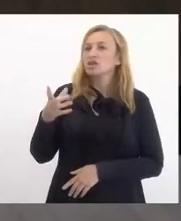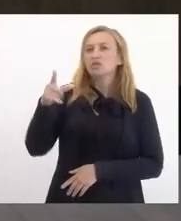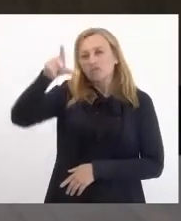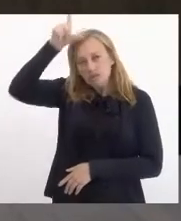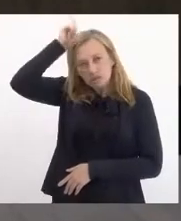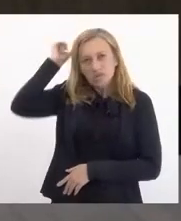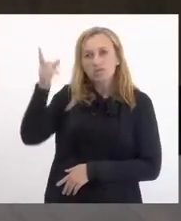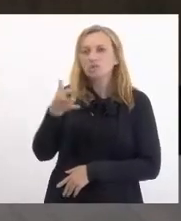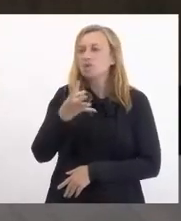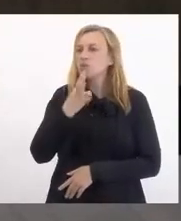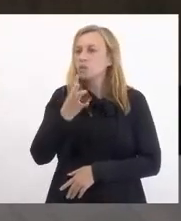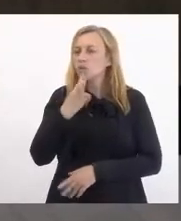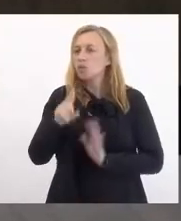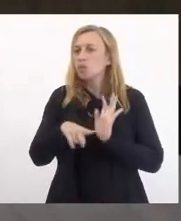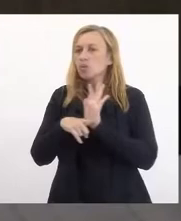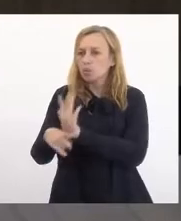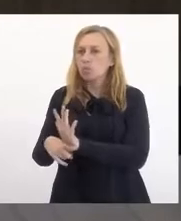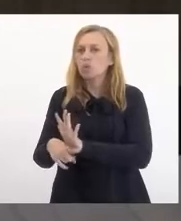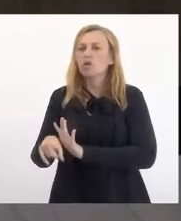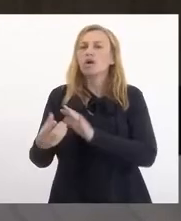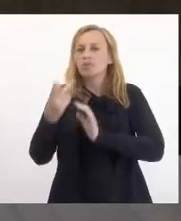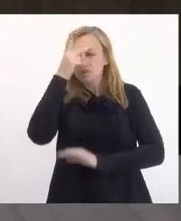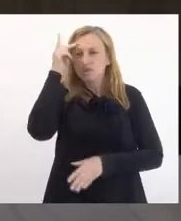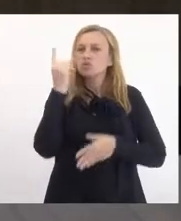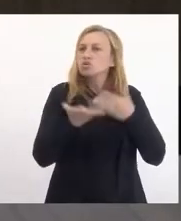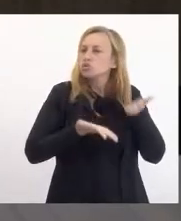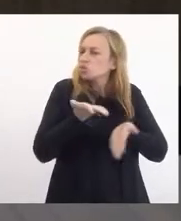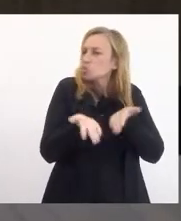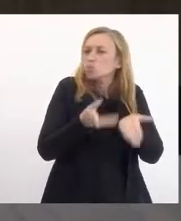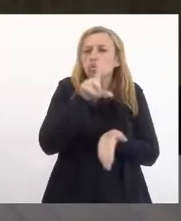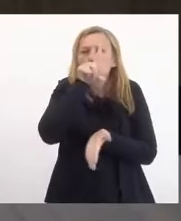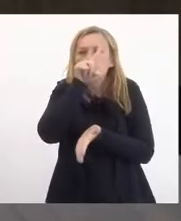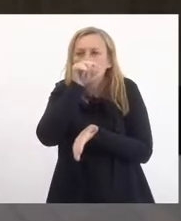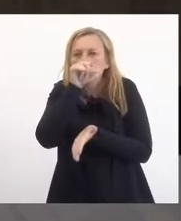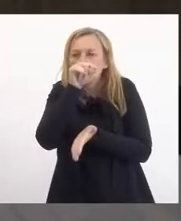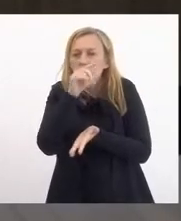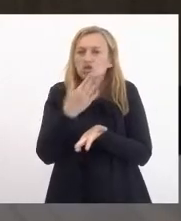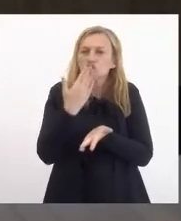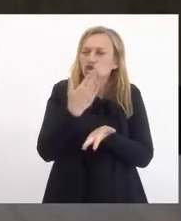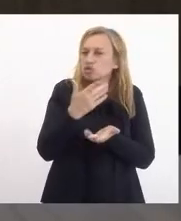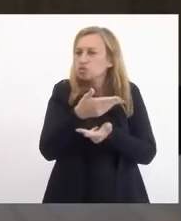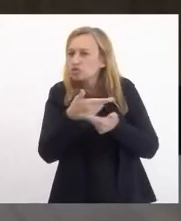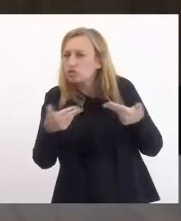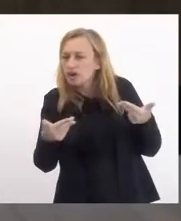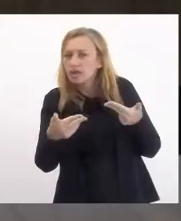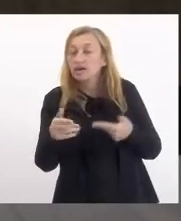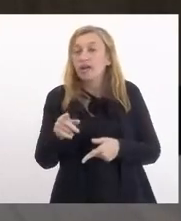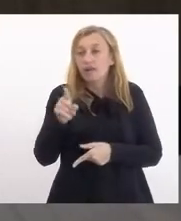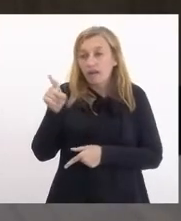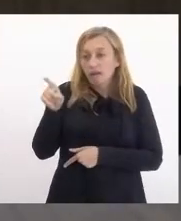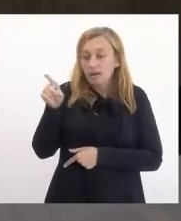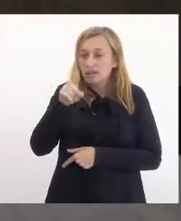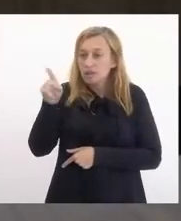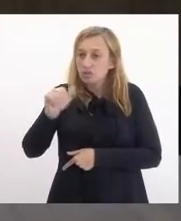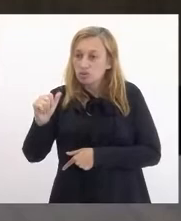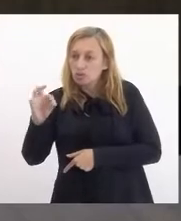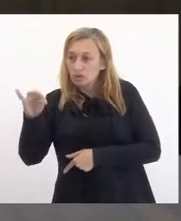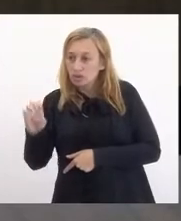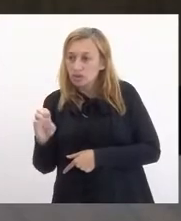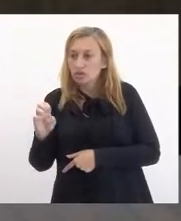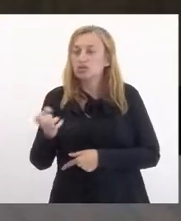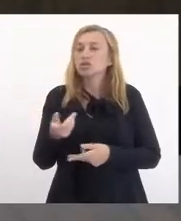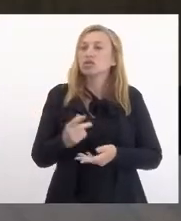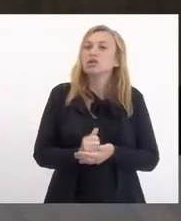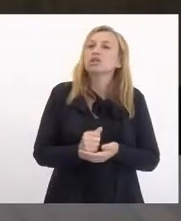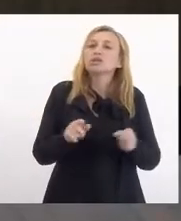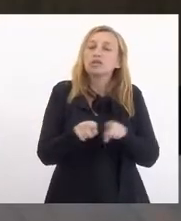Ele ajuda e colabora muitos criadores de pássaros na nossa região lá da Zona Oeste. Luiz Paulo frequenta, inclusive é